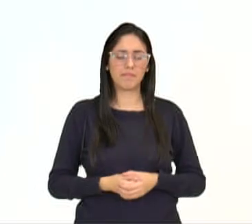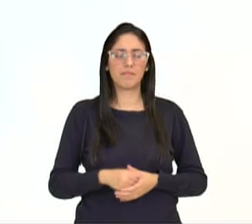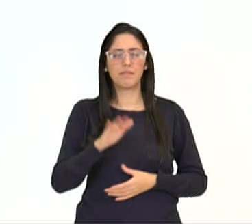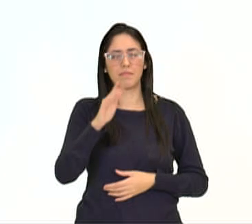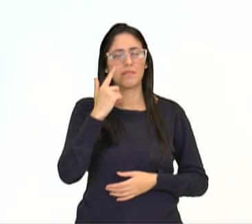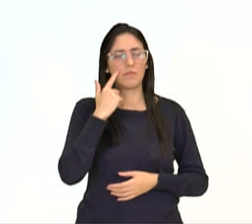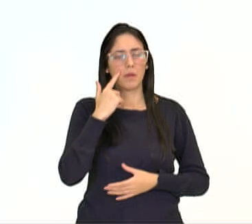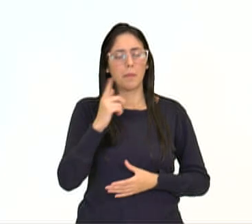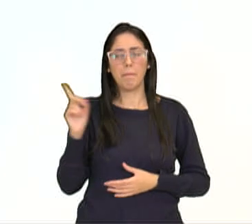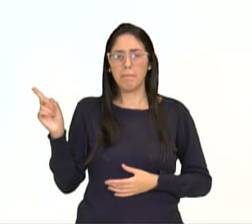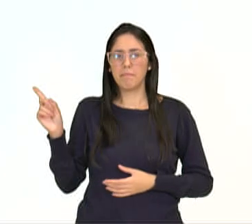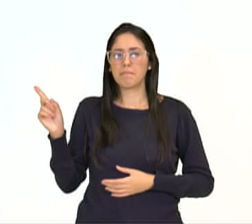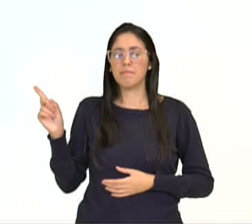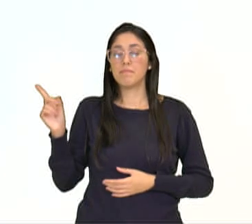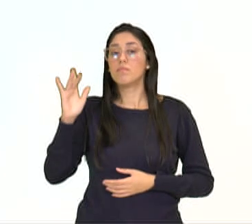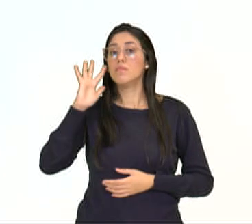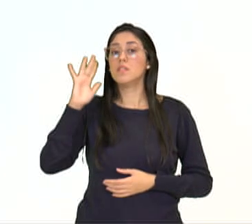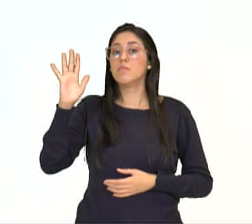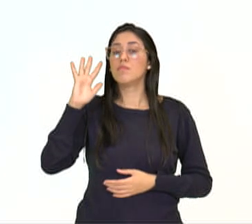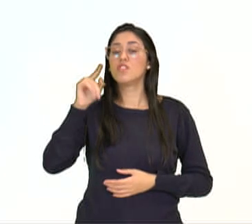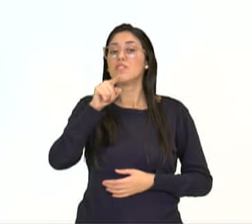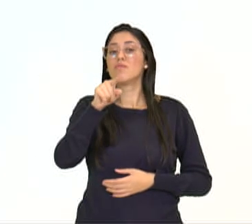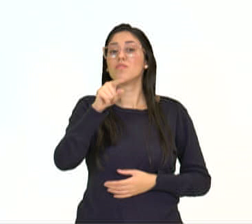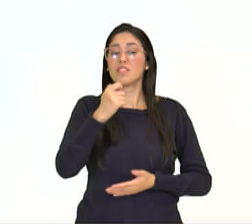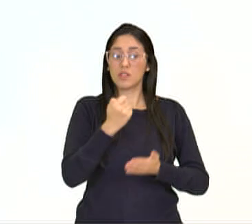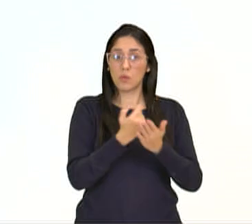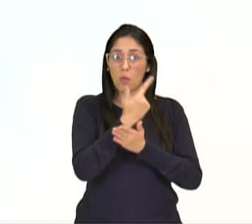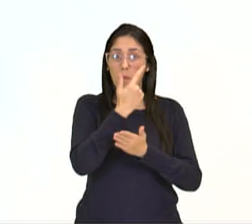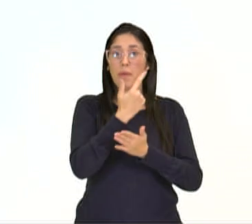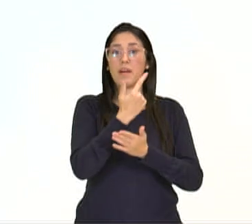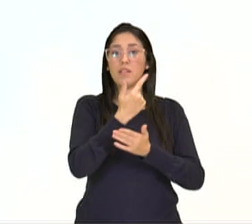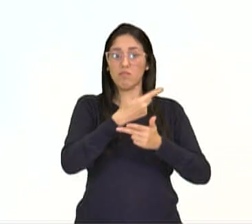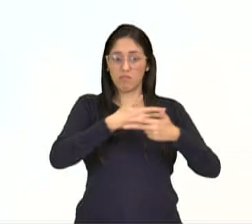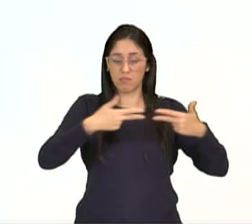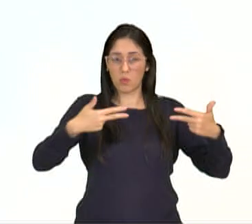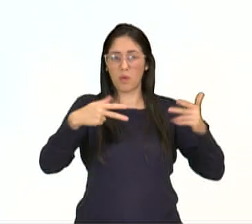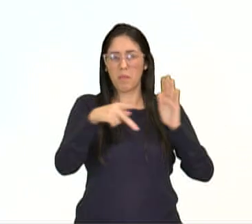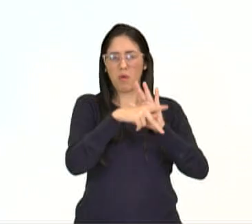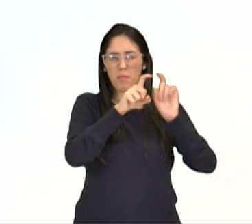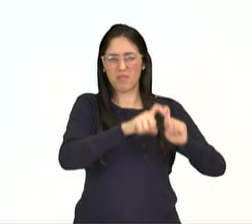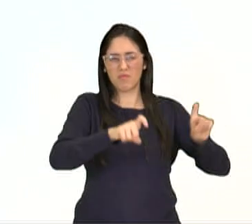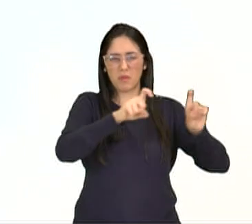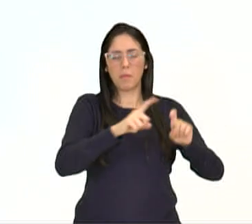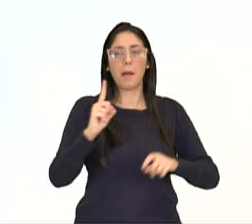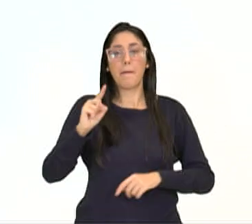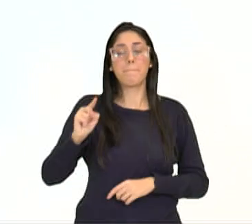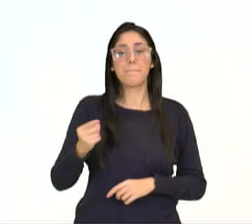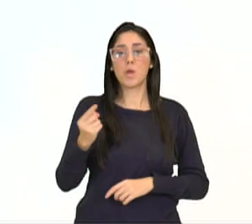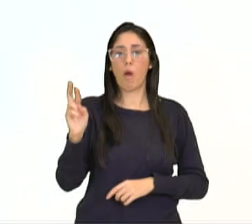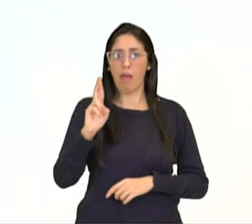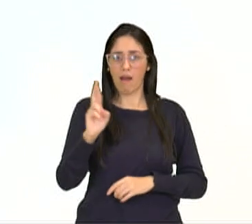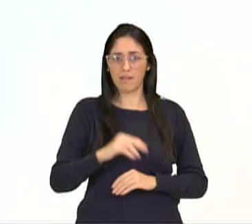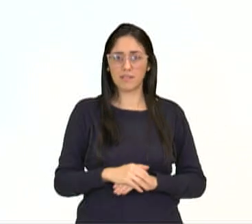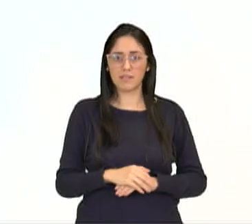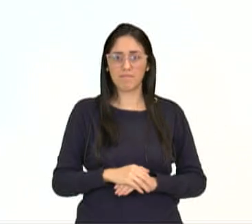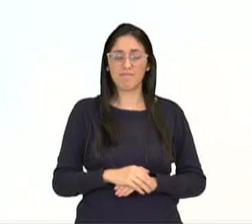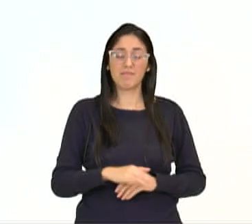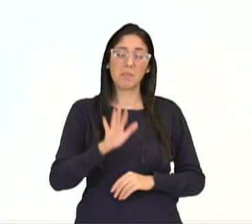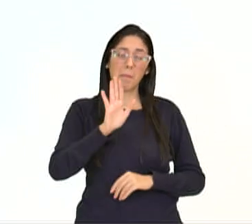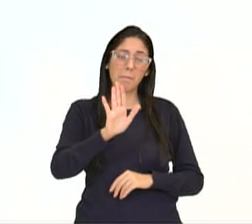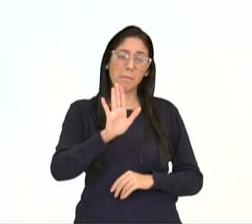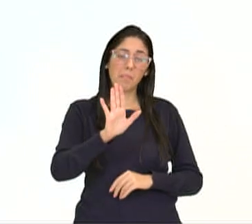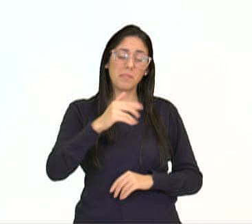situação. Imagine que você quer comprar um produto de informática no valor de R$ 1.000. Mas você já só